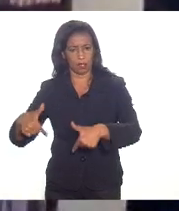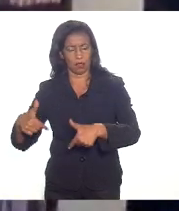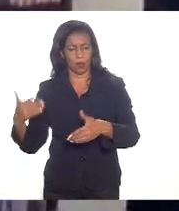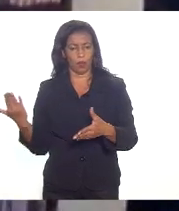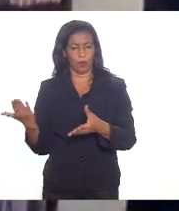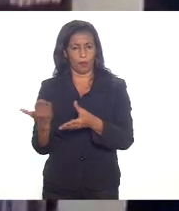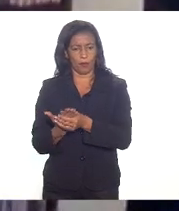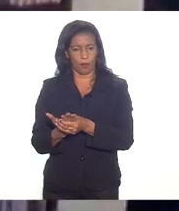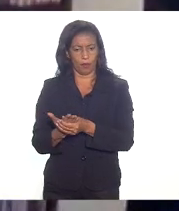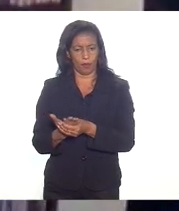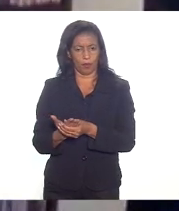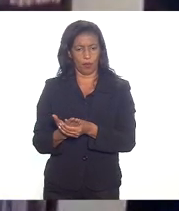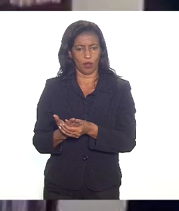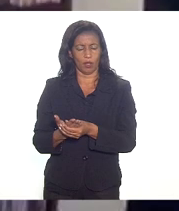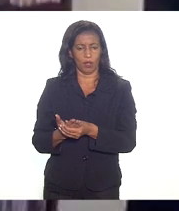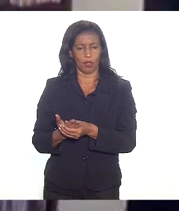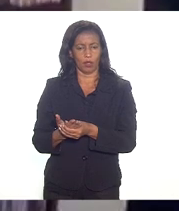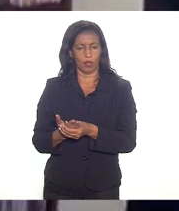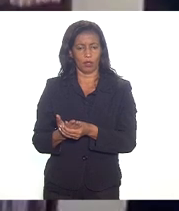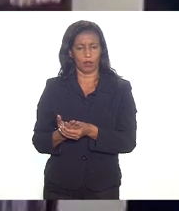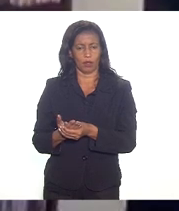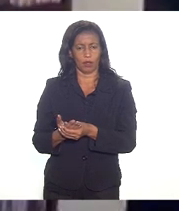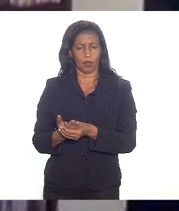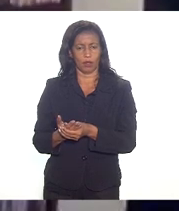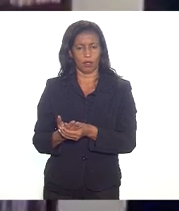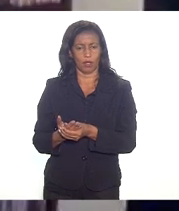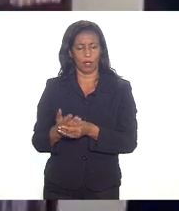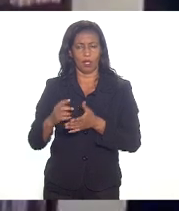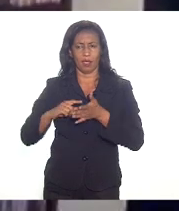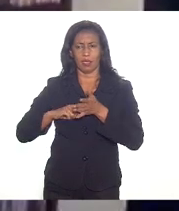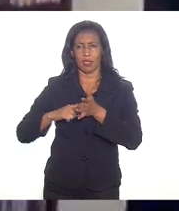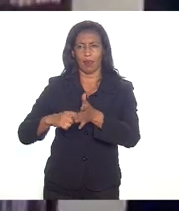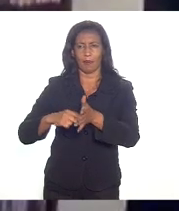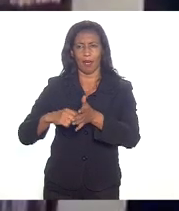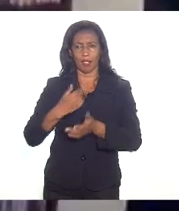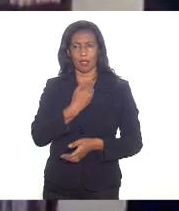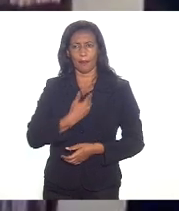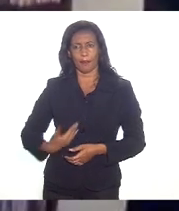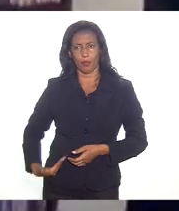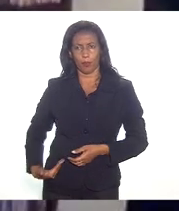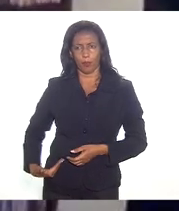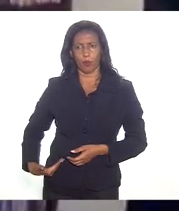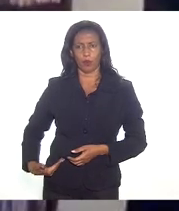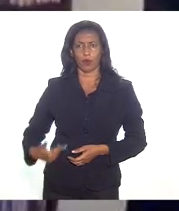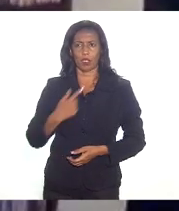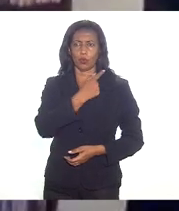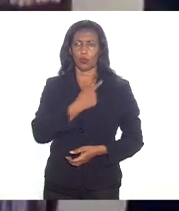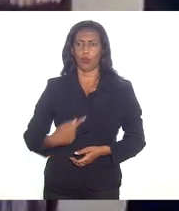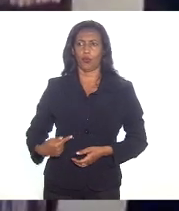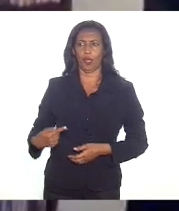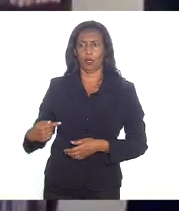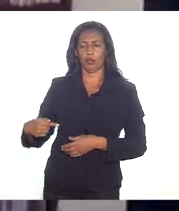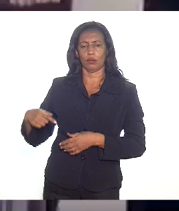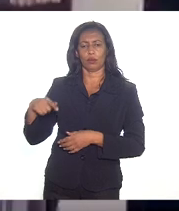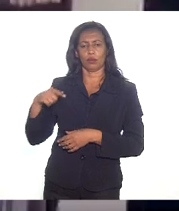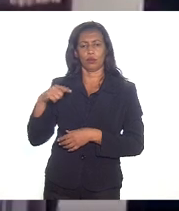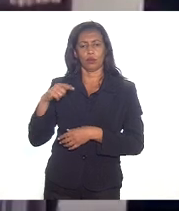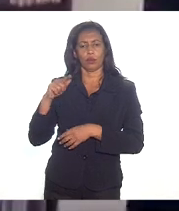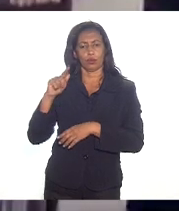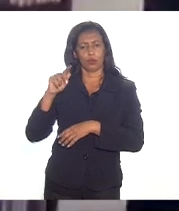de desestruturação da máquina pública do Estado do Rio de Janeiro. Veja bem, eu